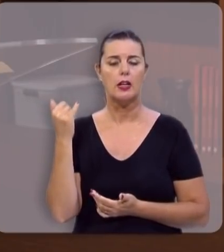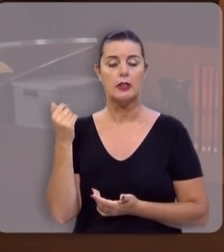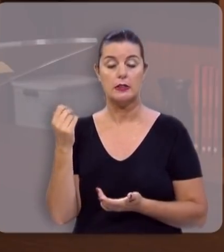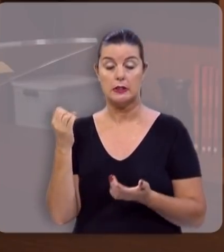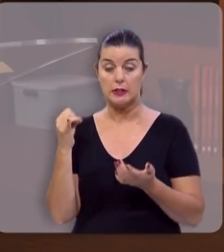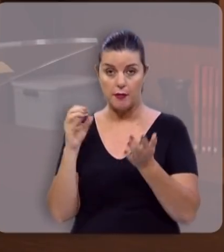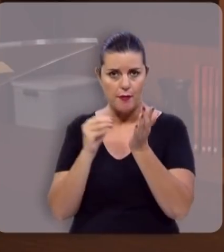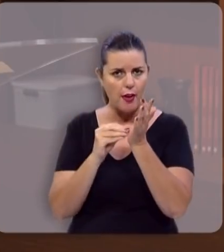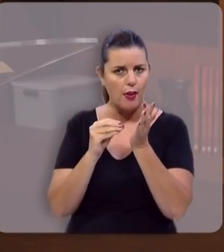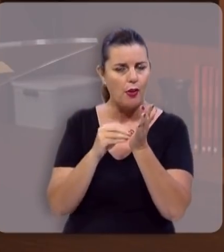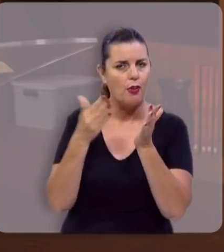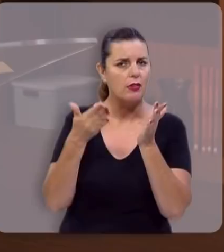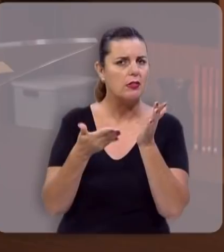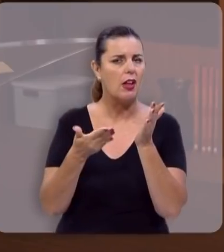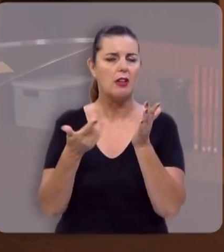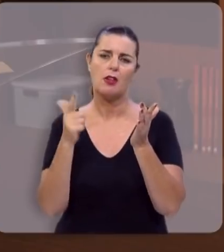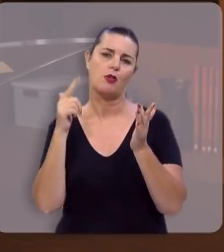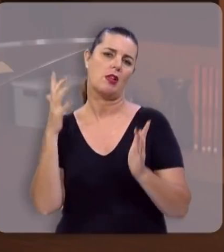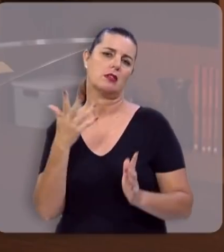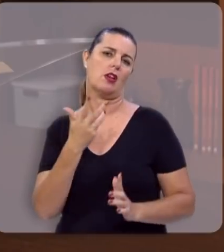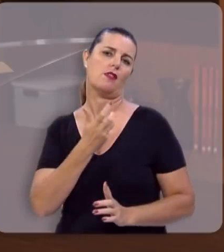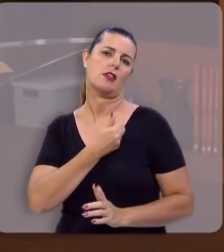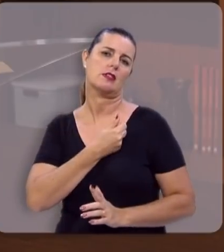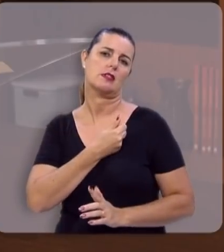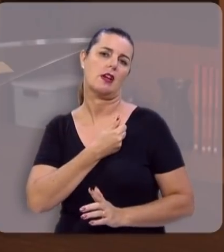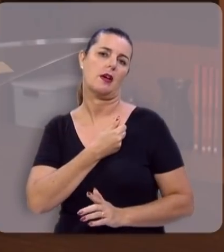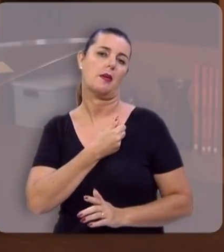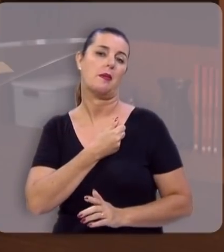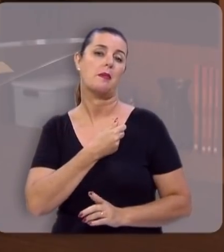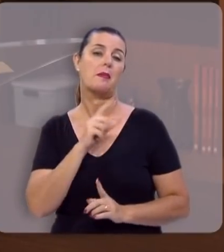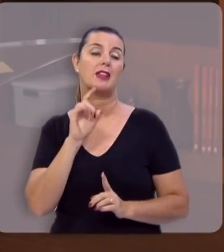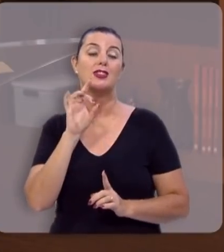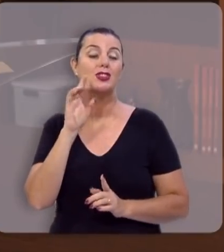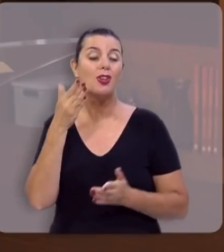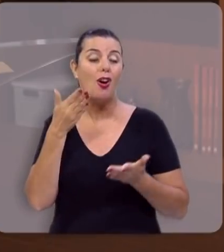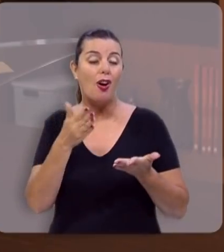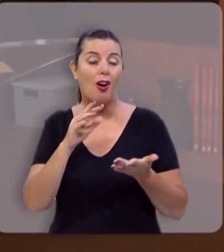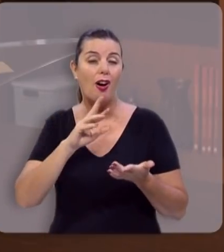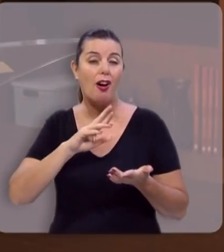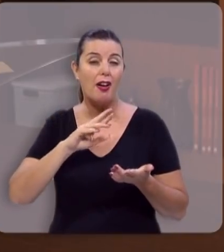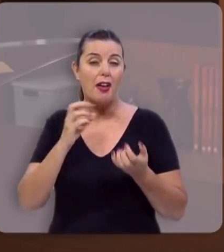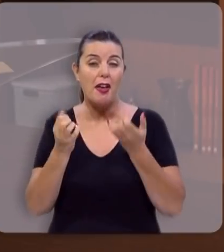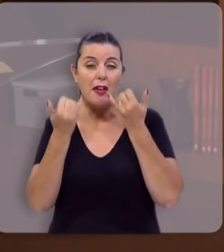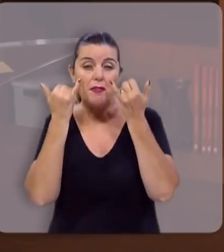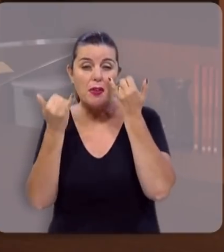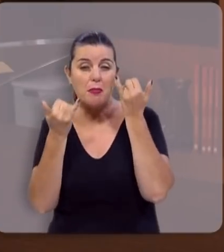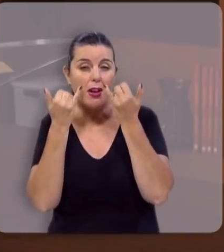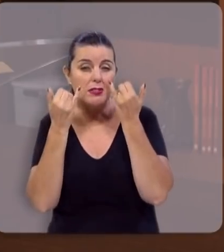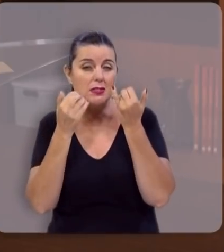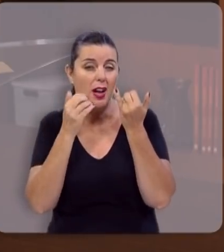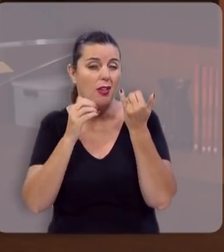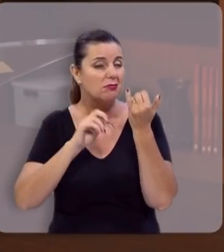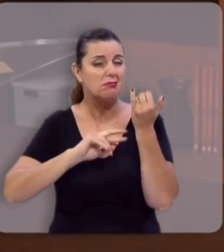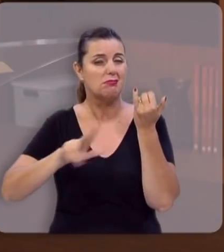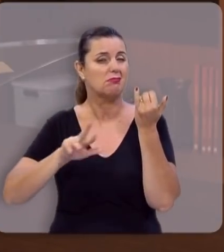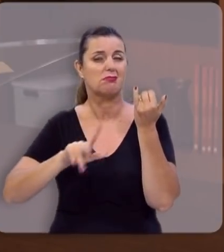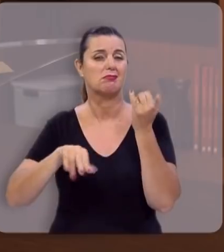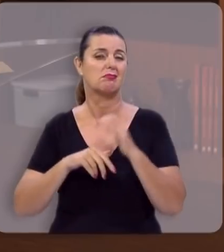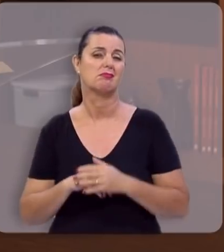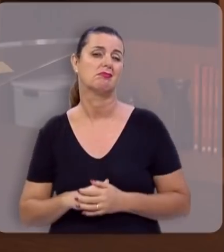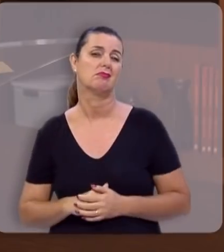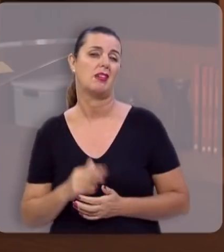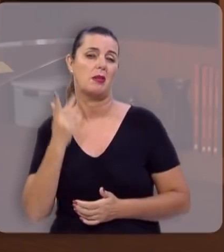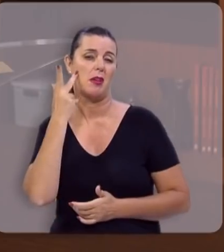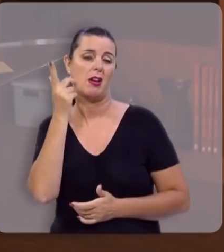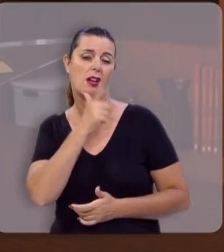quais não há salvação, mas apenas ter informação dessas verdades não é suficiente para que alguém